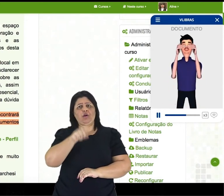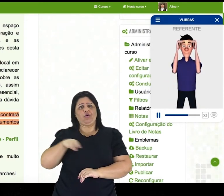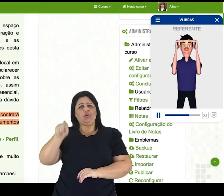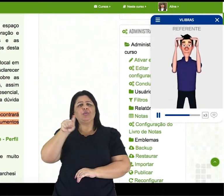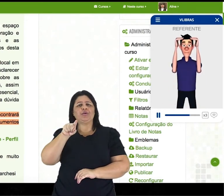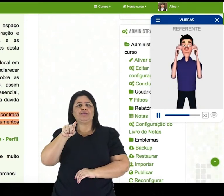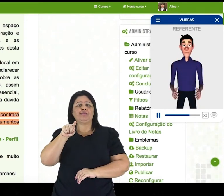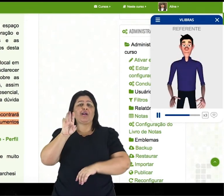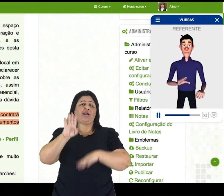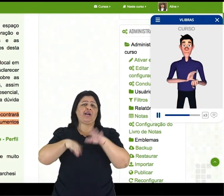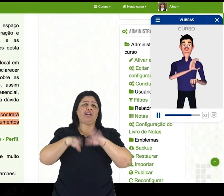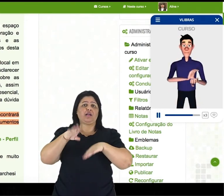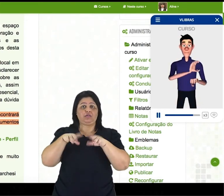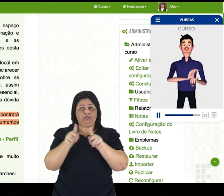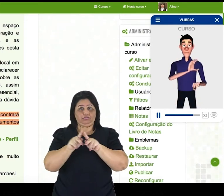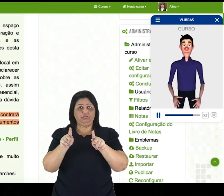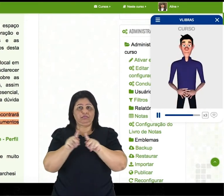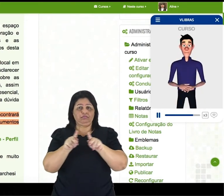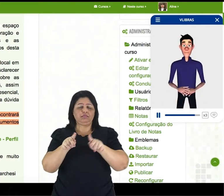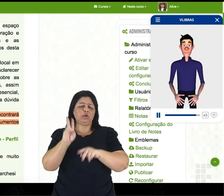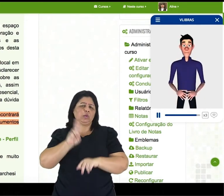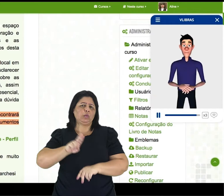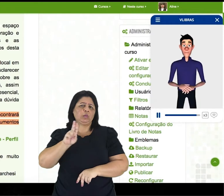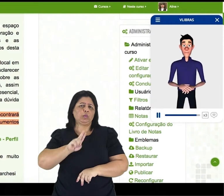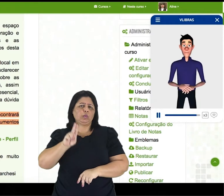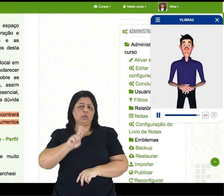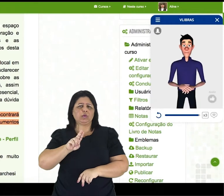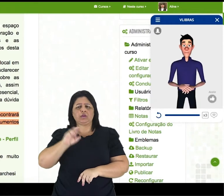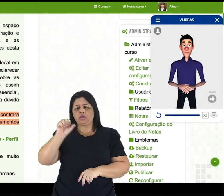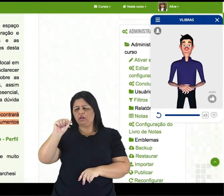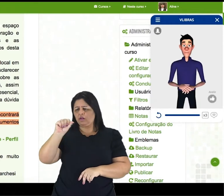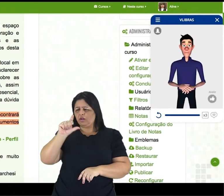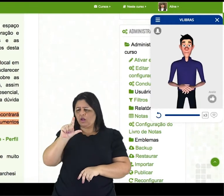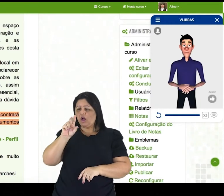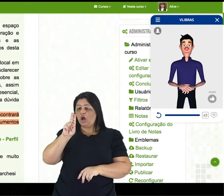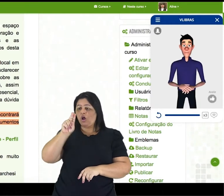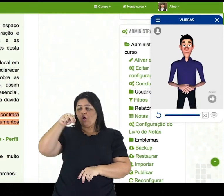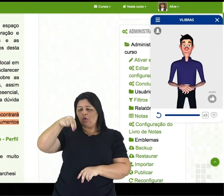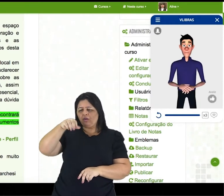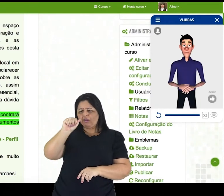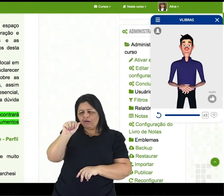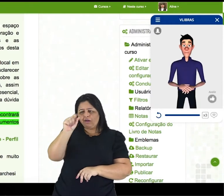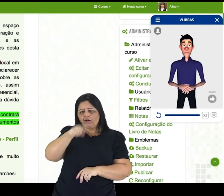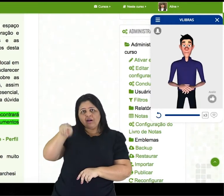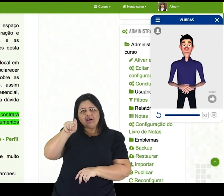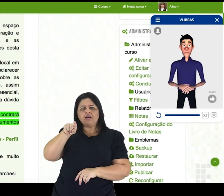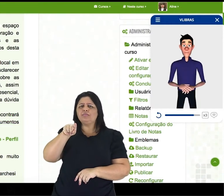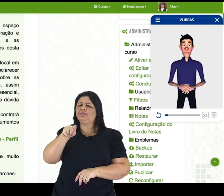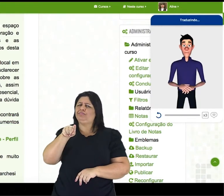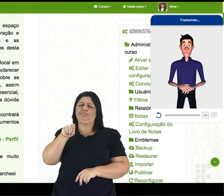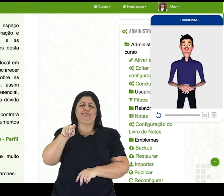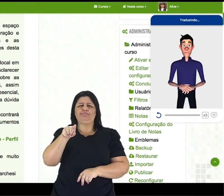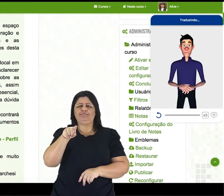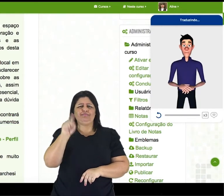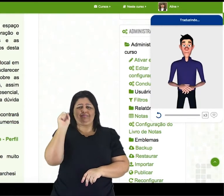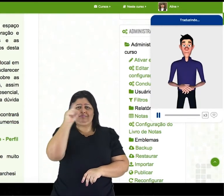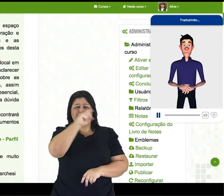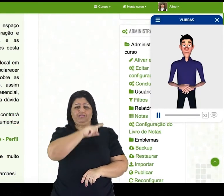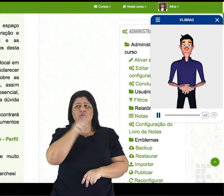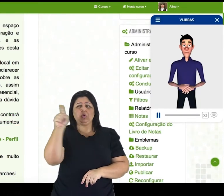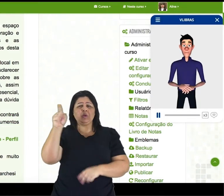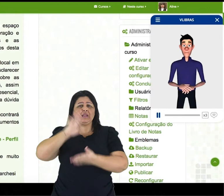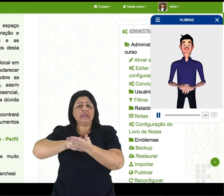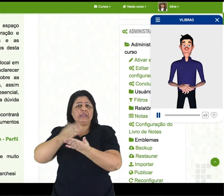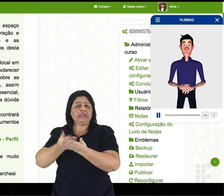emojis, sem o uso do arroba. Às vezes o professor costuma usar o arroba no lugar do A, ou